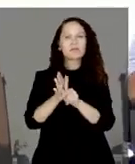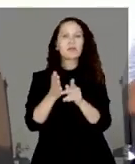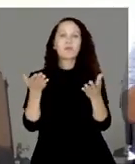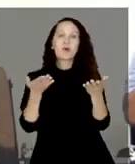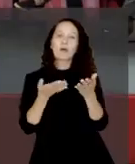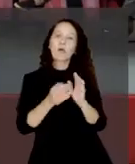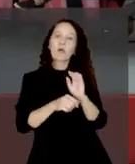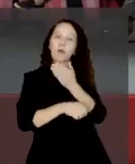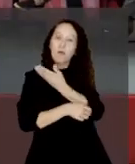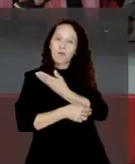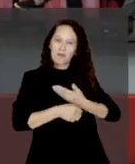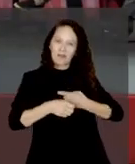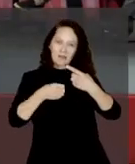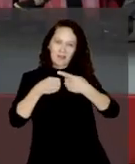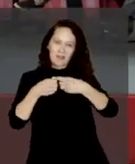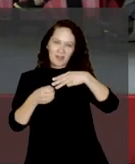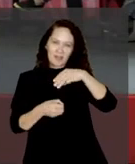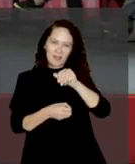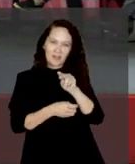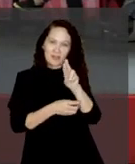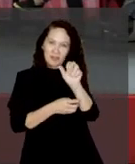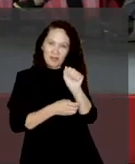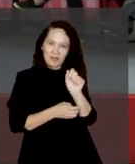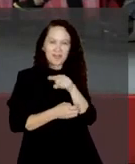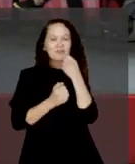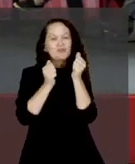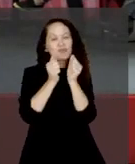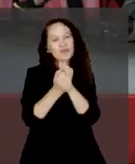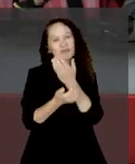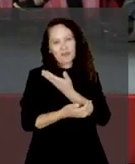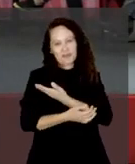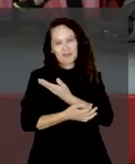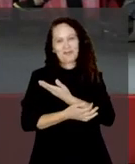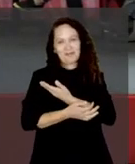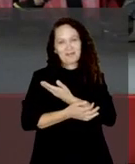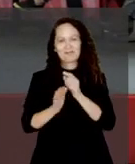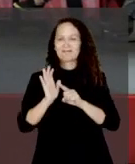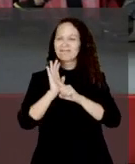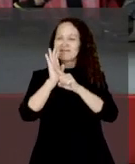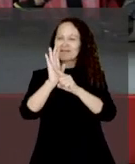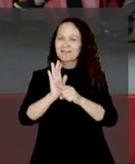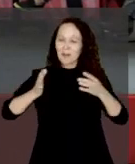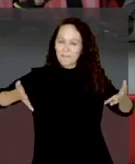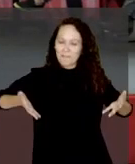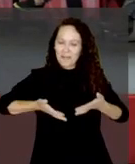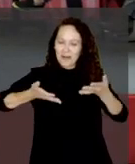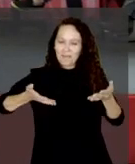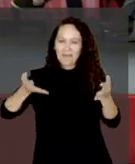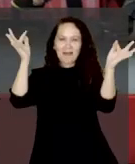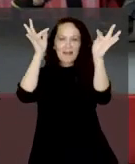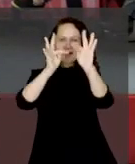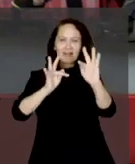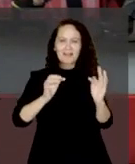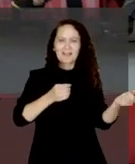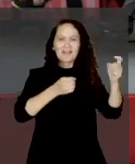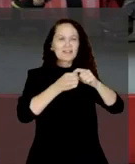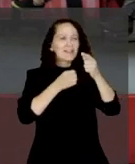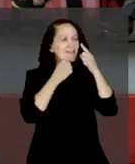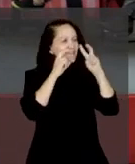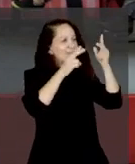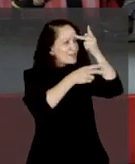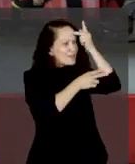os cursos, para ser cipeiro, diretor do sindicato, da federação e hoje